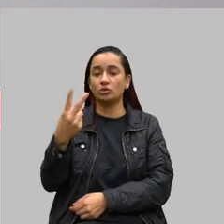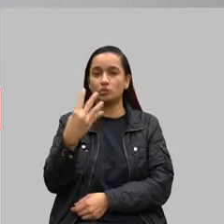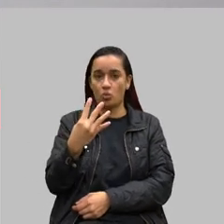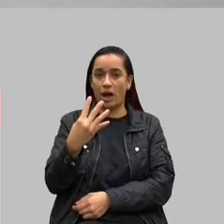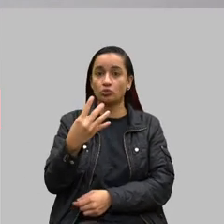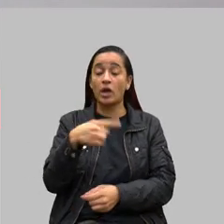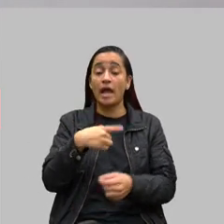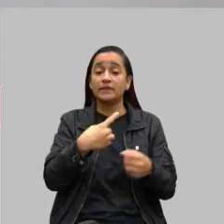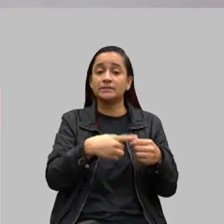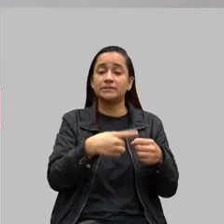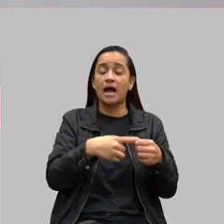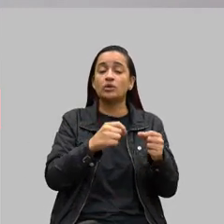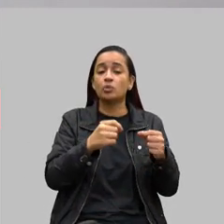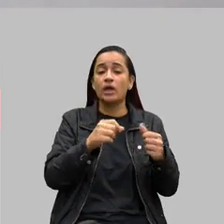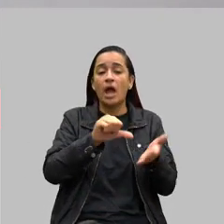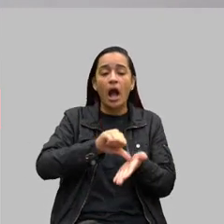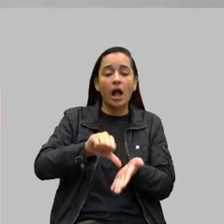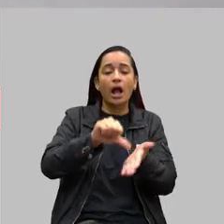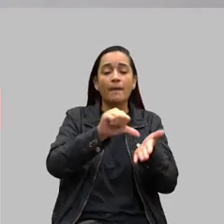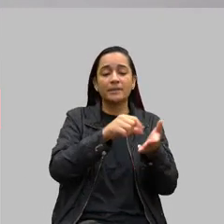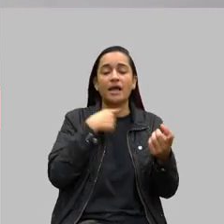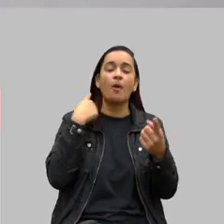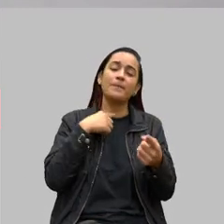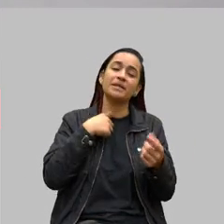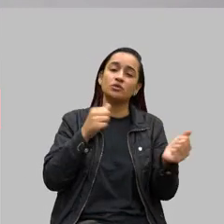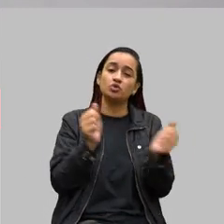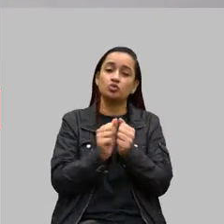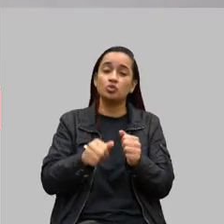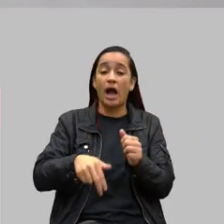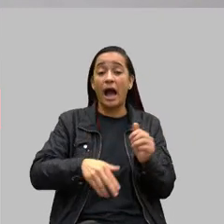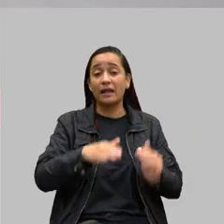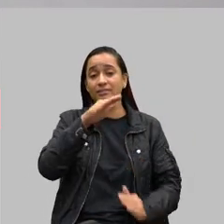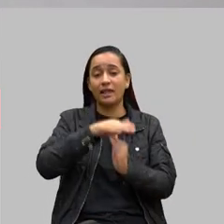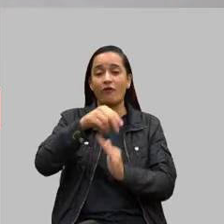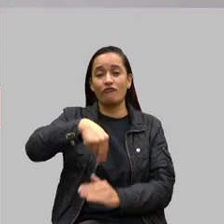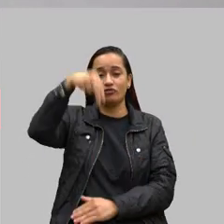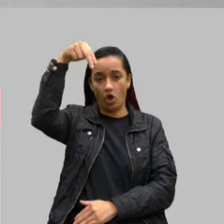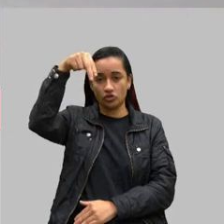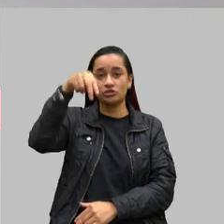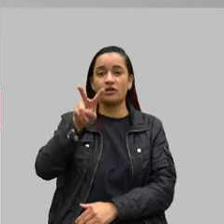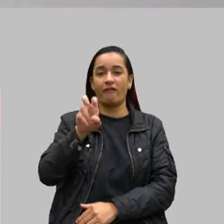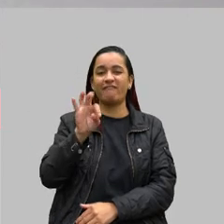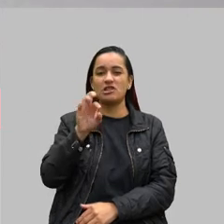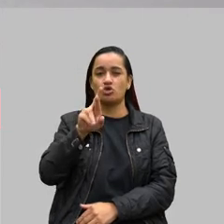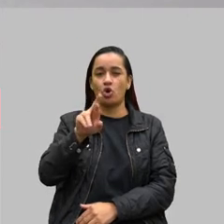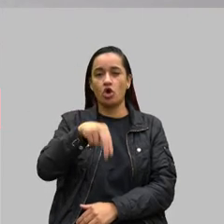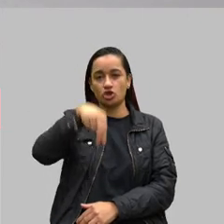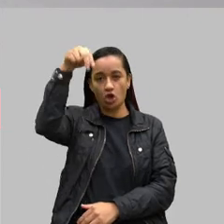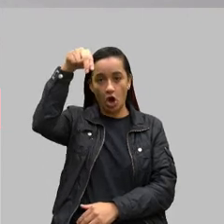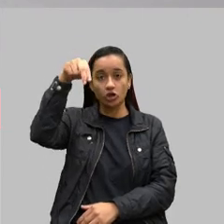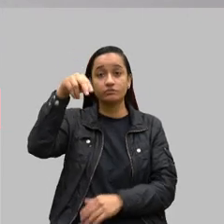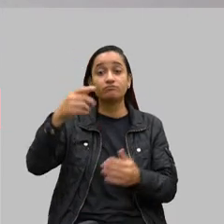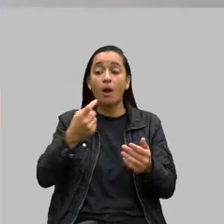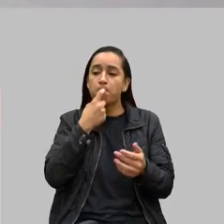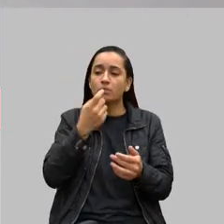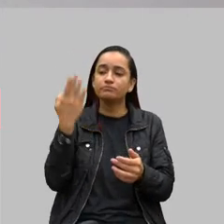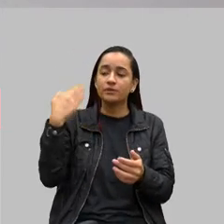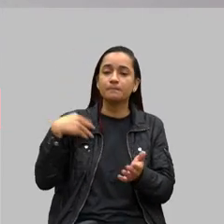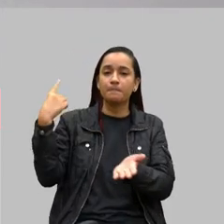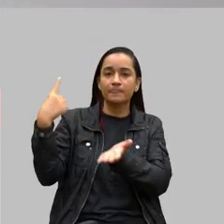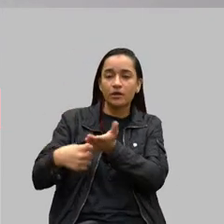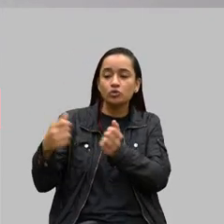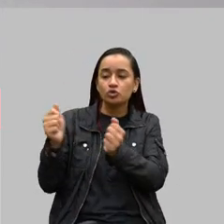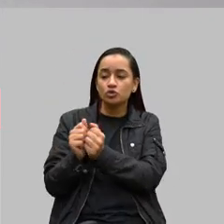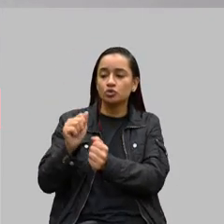o vetor Norte e a demais cidades também e recentemente foi assinado um convênio com a semig de iluminação que era uma